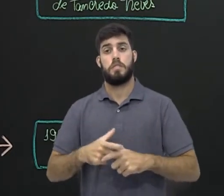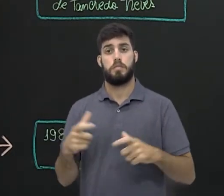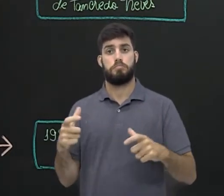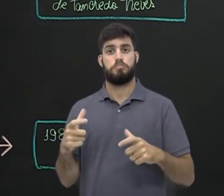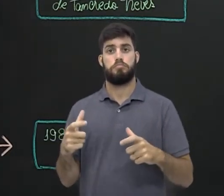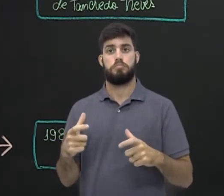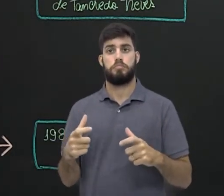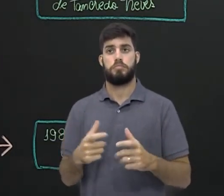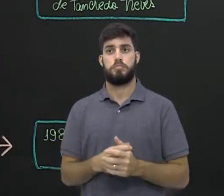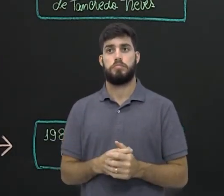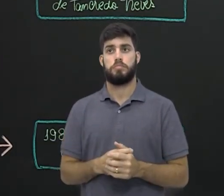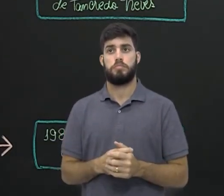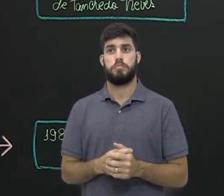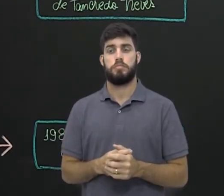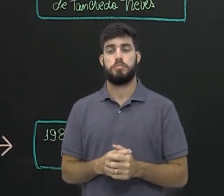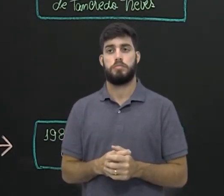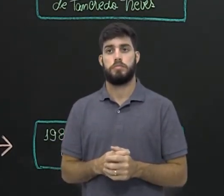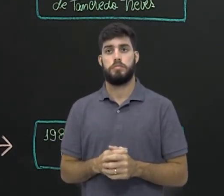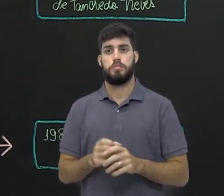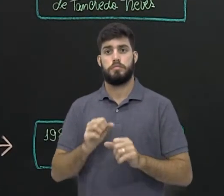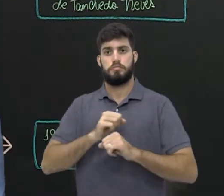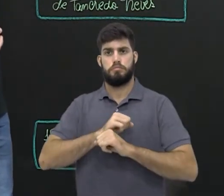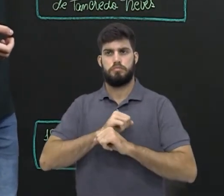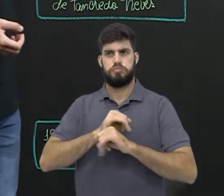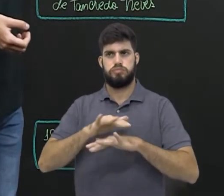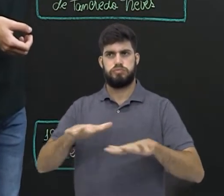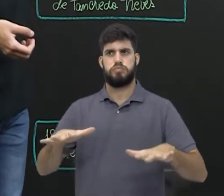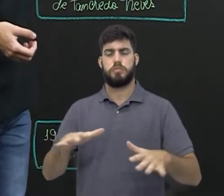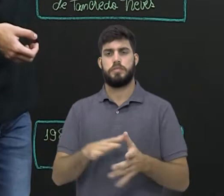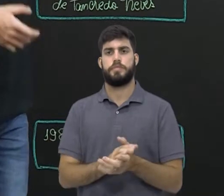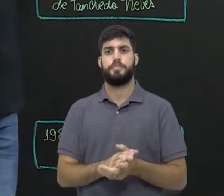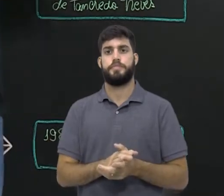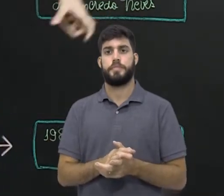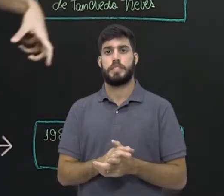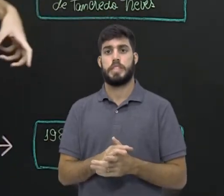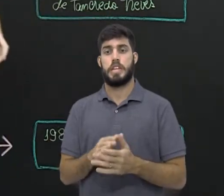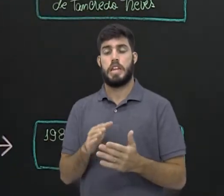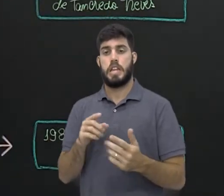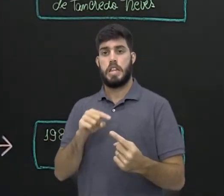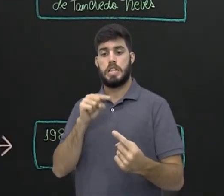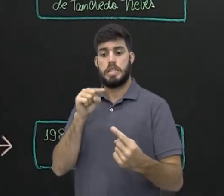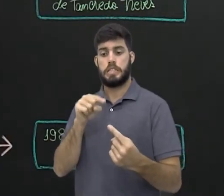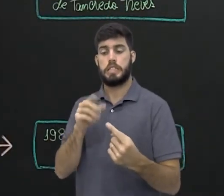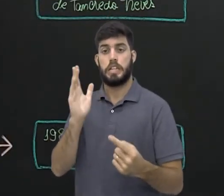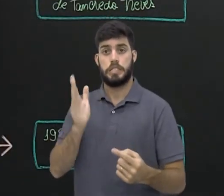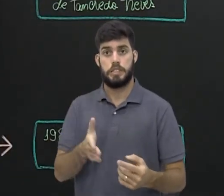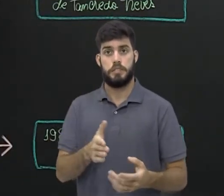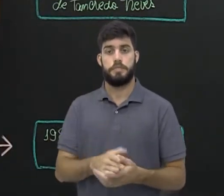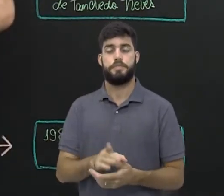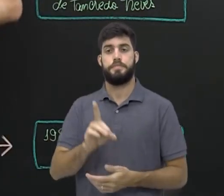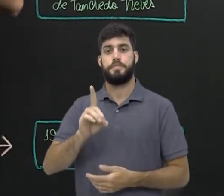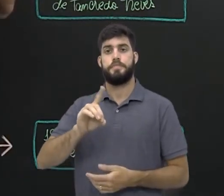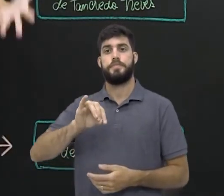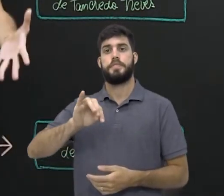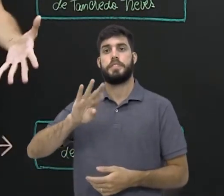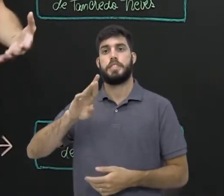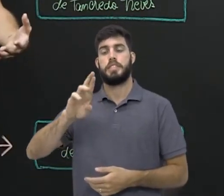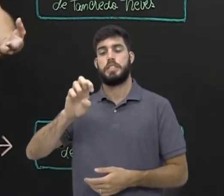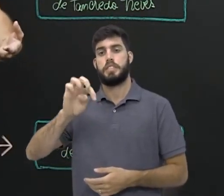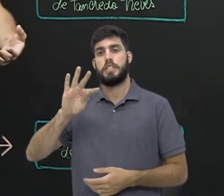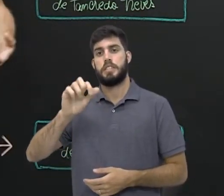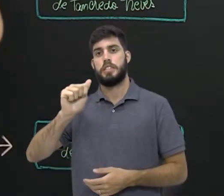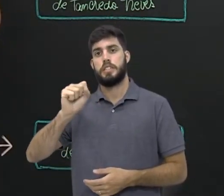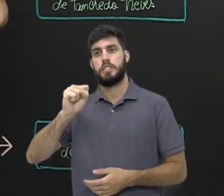campanha popular, a chamada campanha pelas diretas já. Vou te explicar, o voto durante a ditadura, para os principais